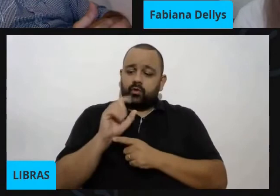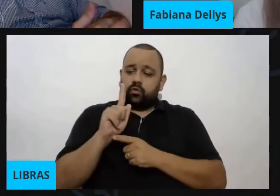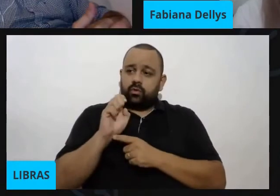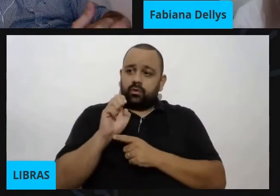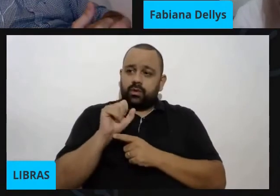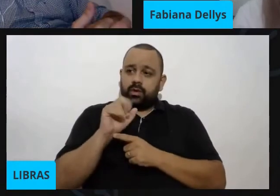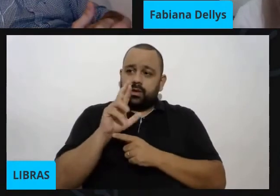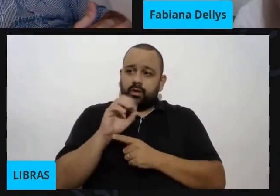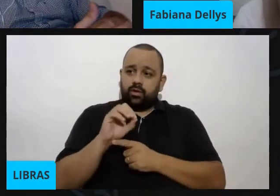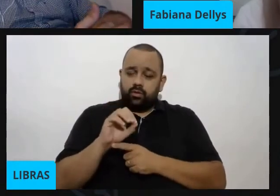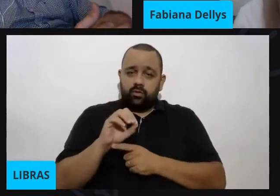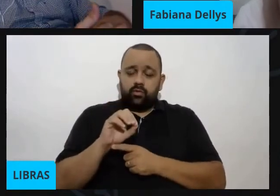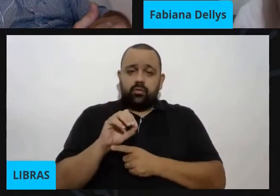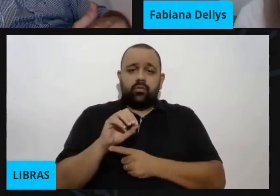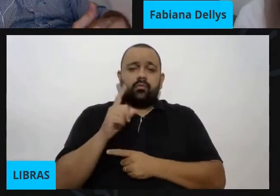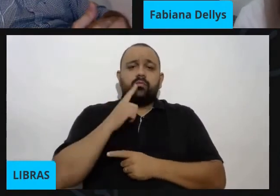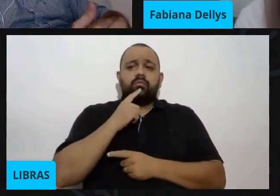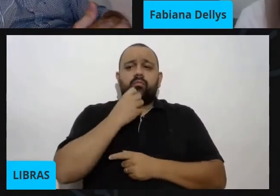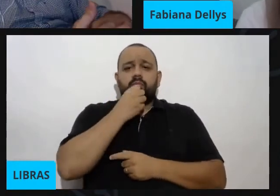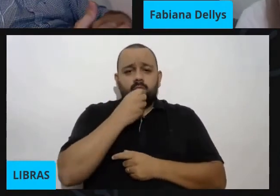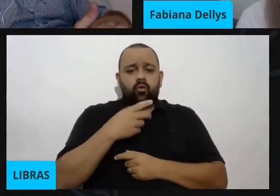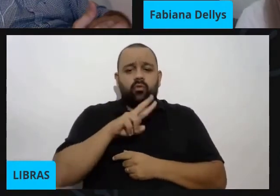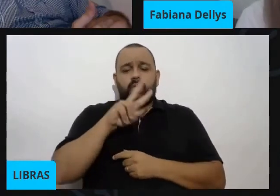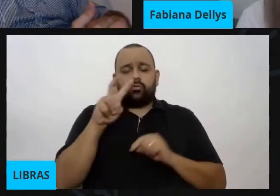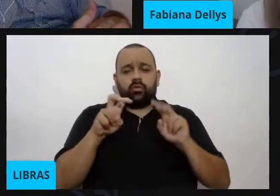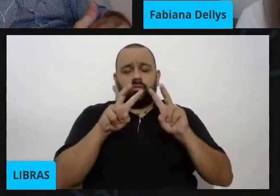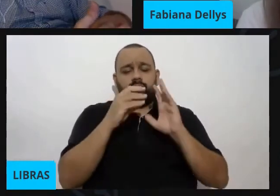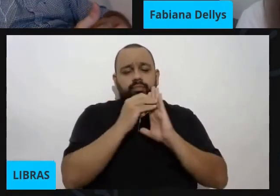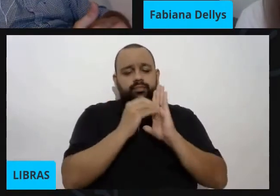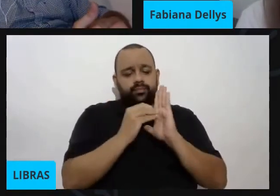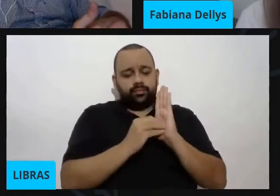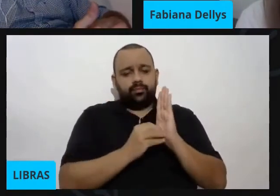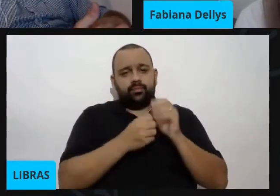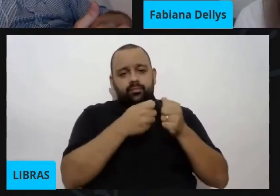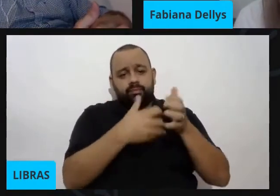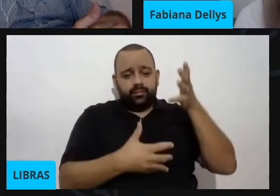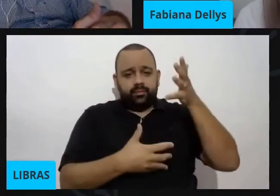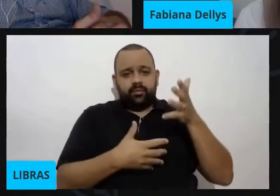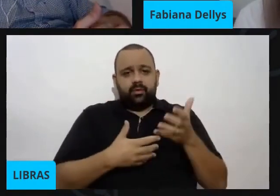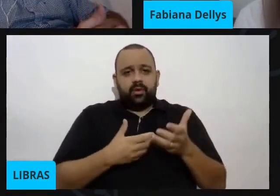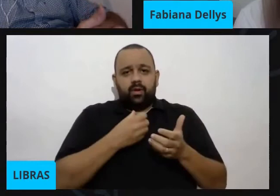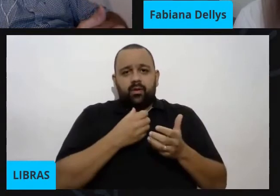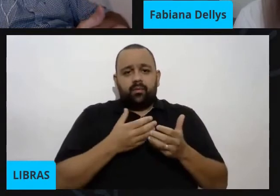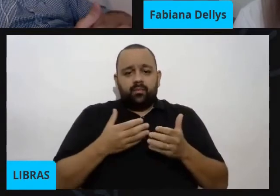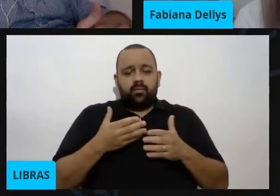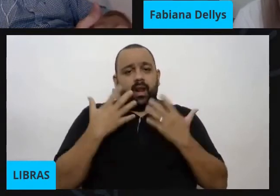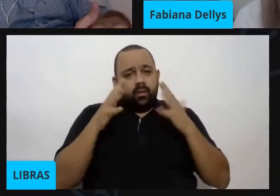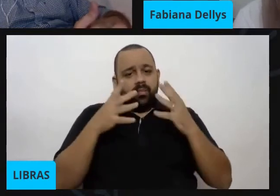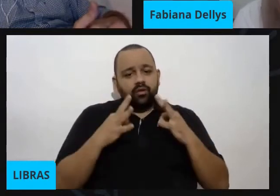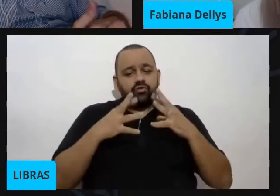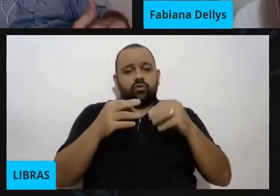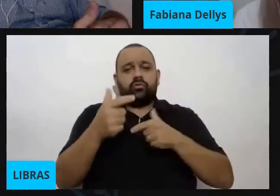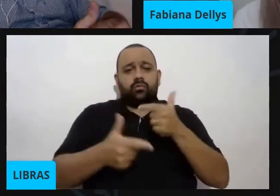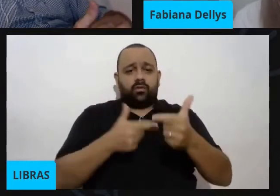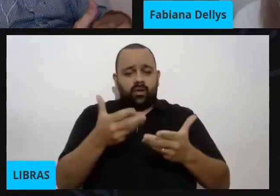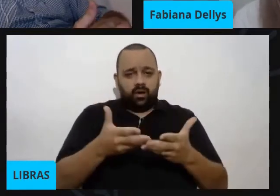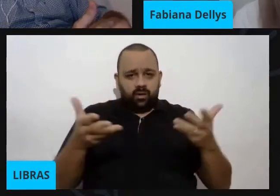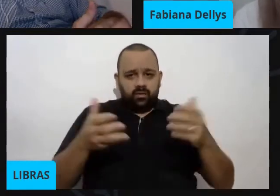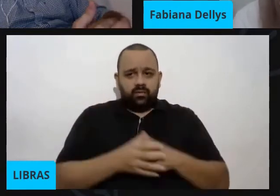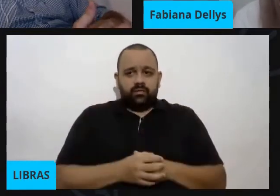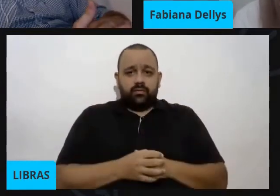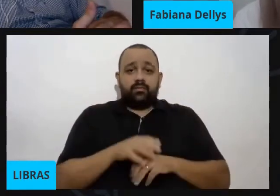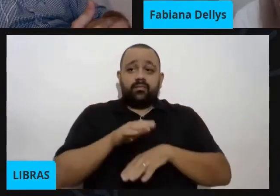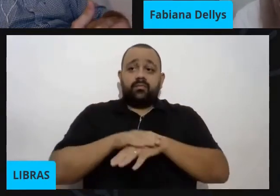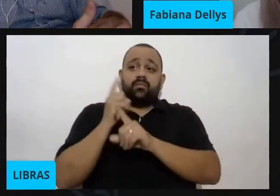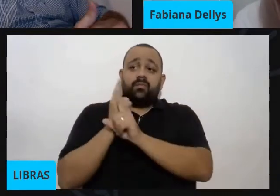ótima iniciativa sobre esse chat, parabéns a todos os envolvidos no trabalho. A Kelly Bruno, por mais encontros com o